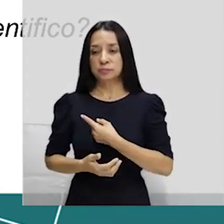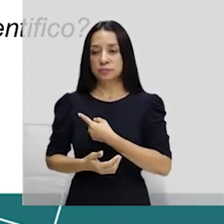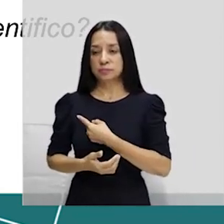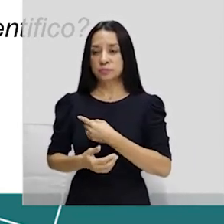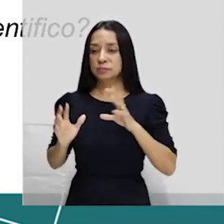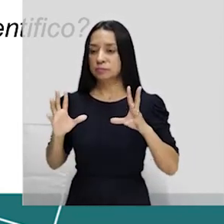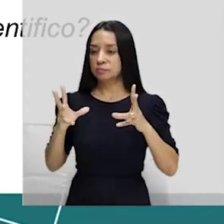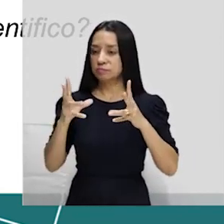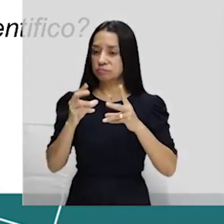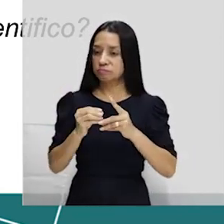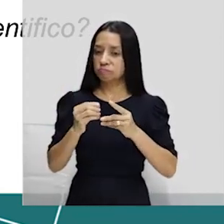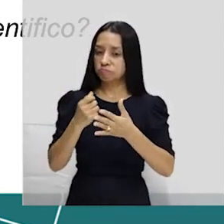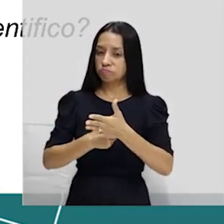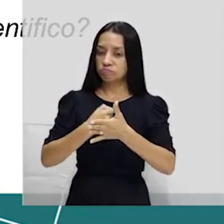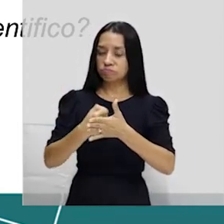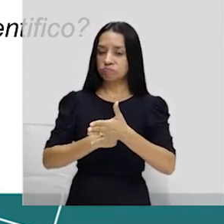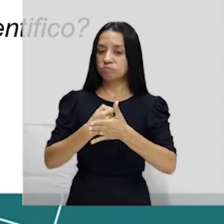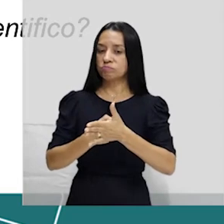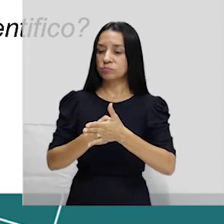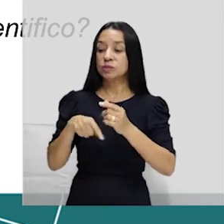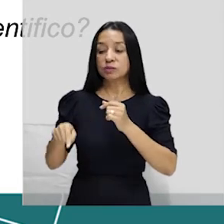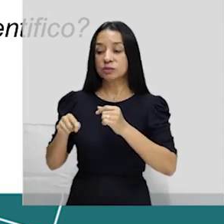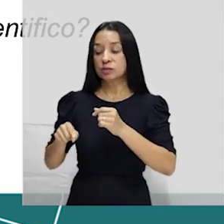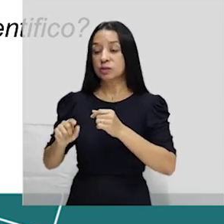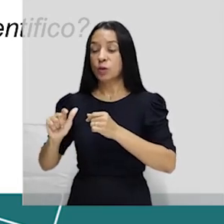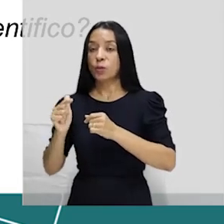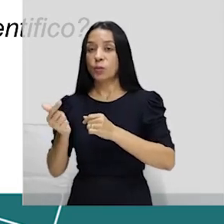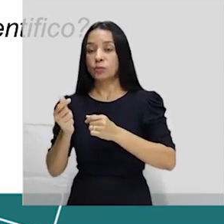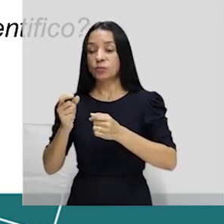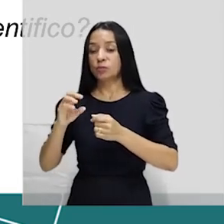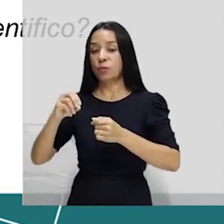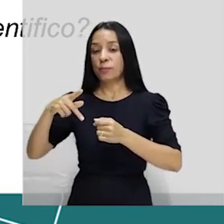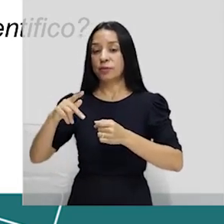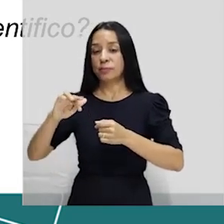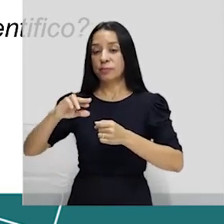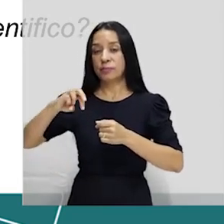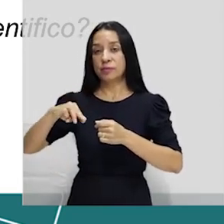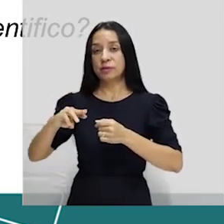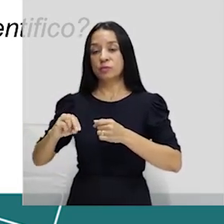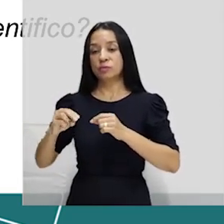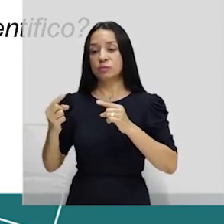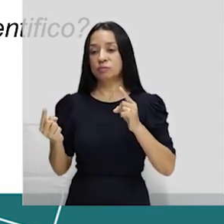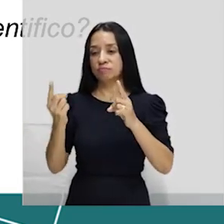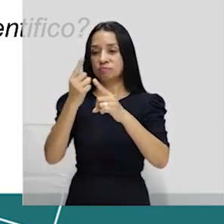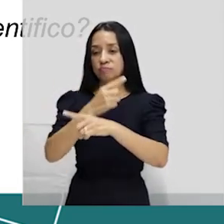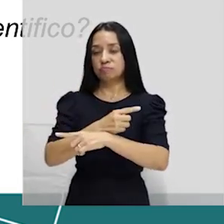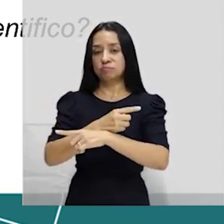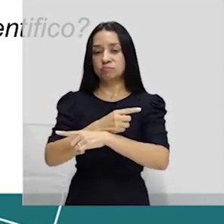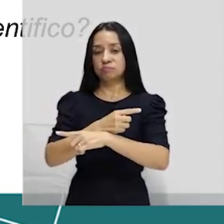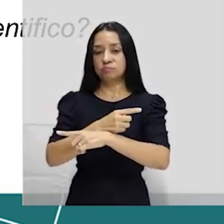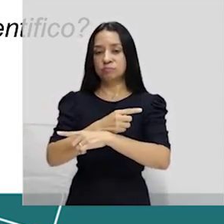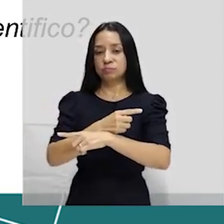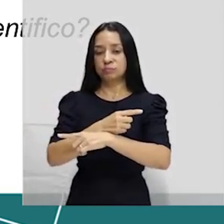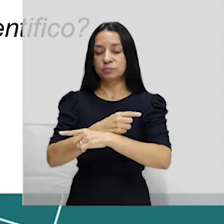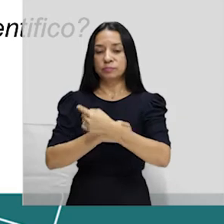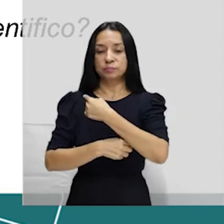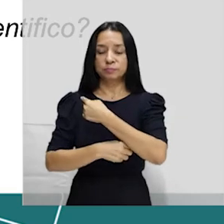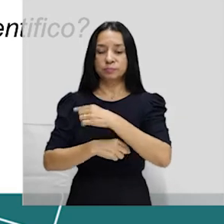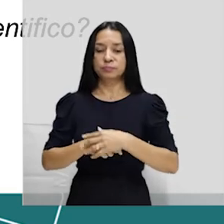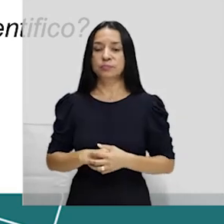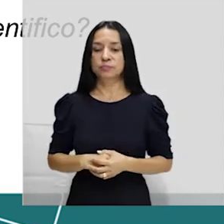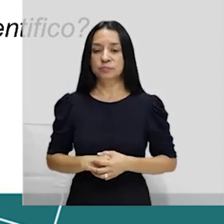os bens, os recursos da sociedade de maneira igualitária para que as diferenças sociais e econômicas tendam a desaparecer.